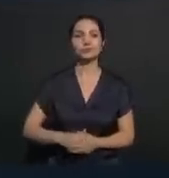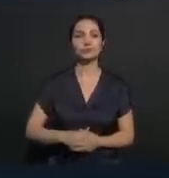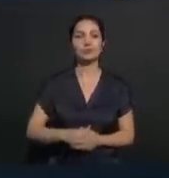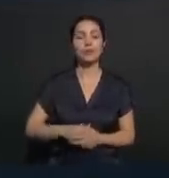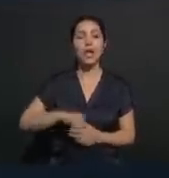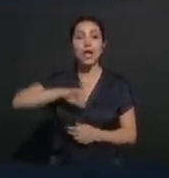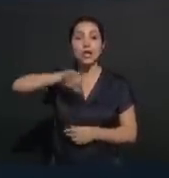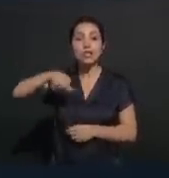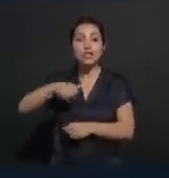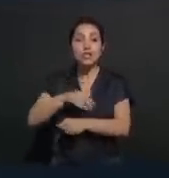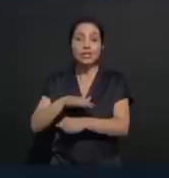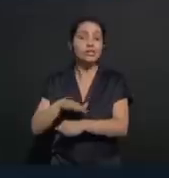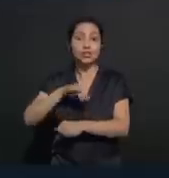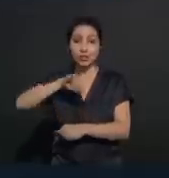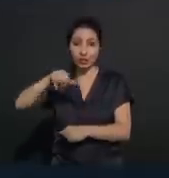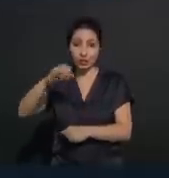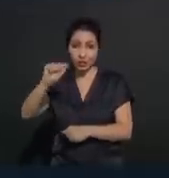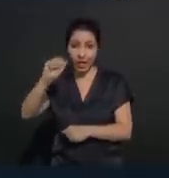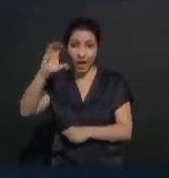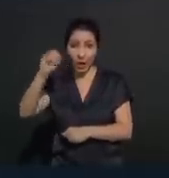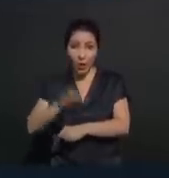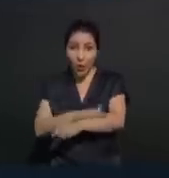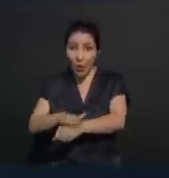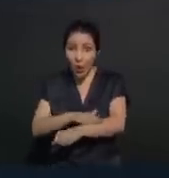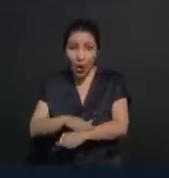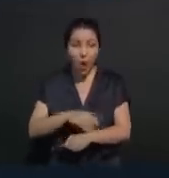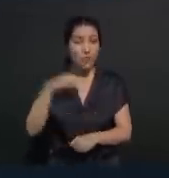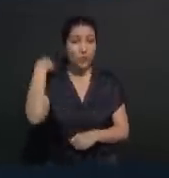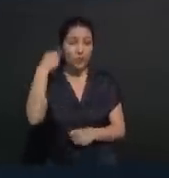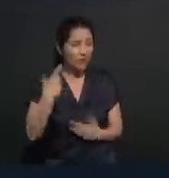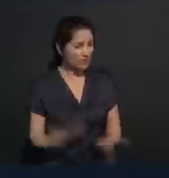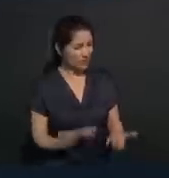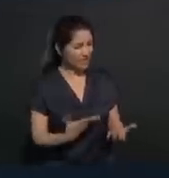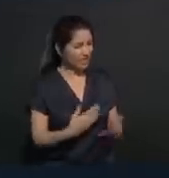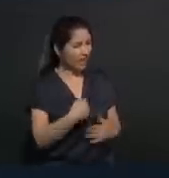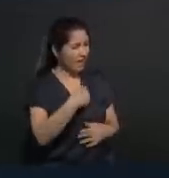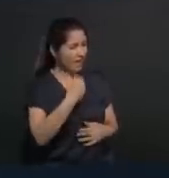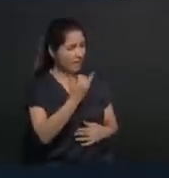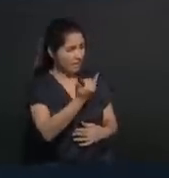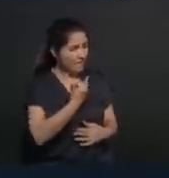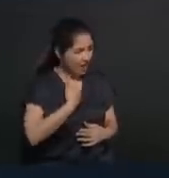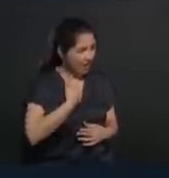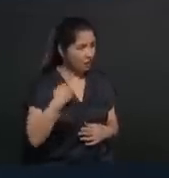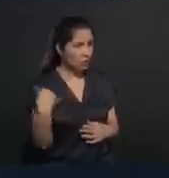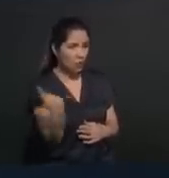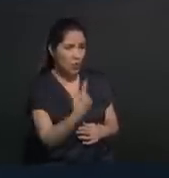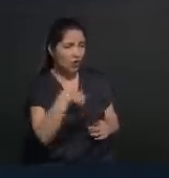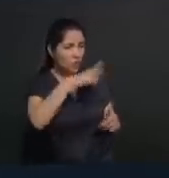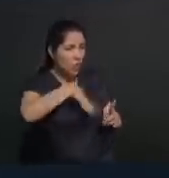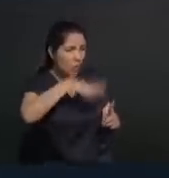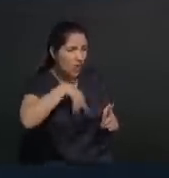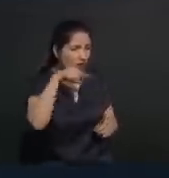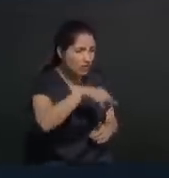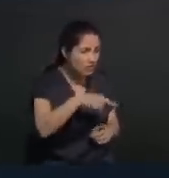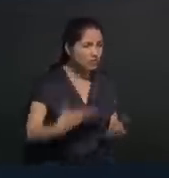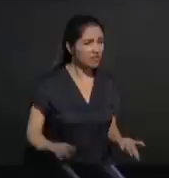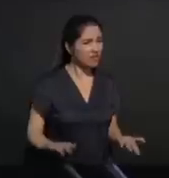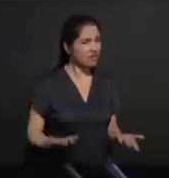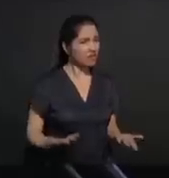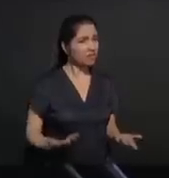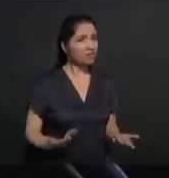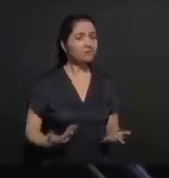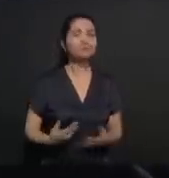e falou assim: você está querendo dizer que eu, sua mãe e seus irmãos vamos nos curvar diante de você? Mas Deus tinha plantado um sonho no coração do